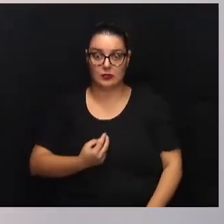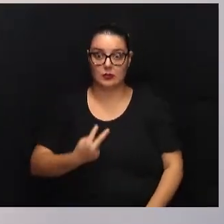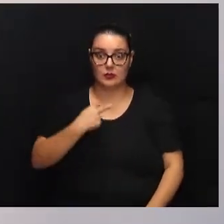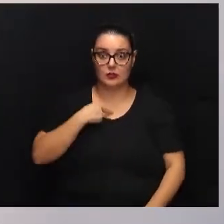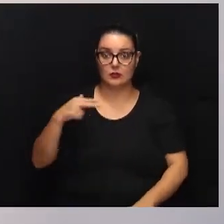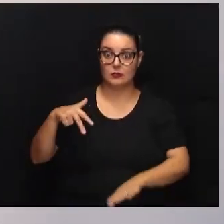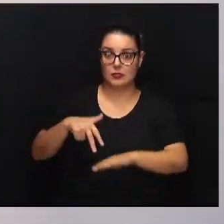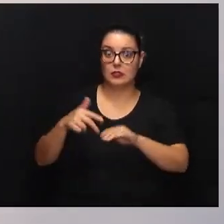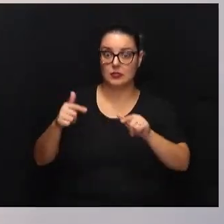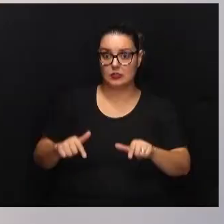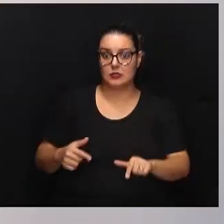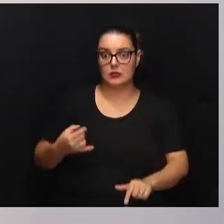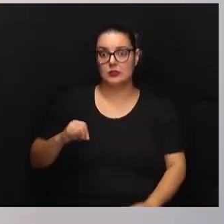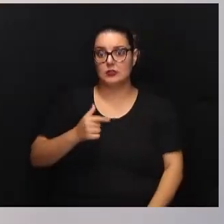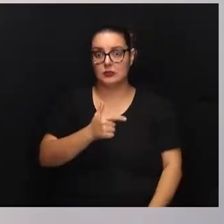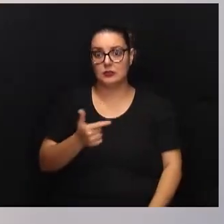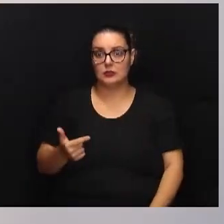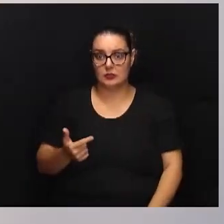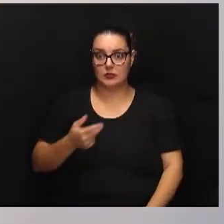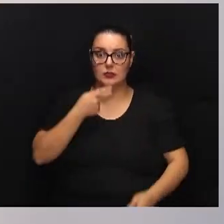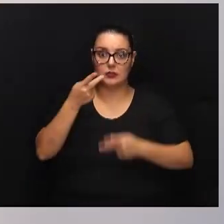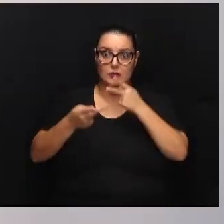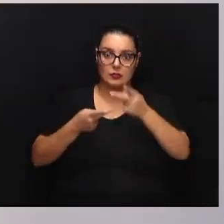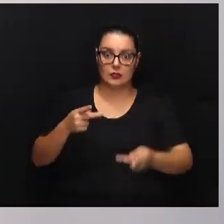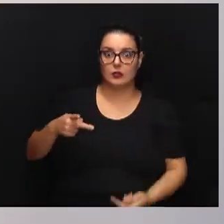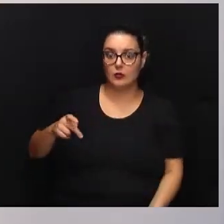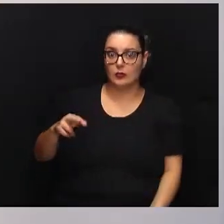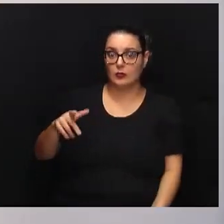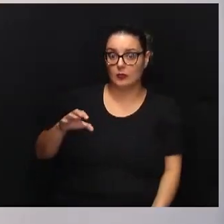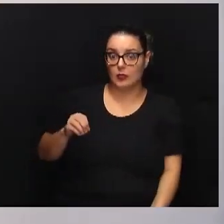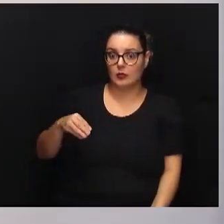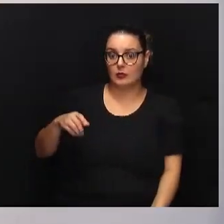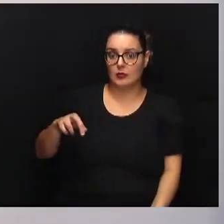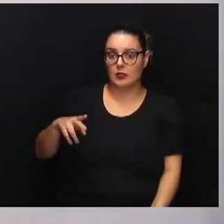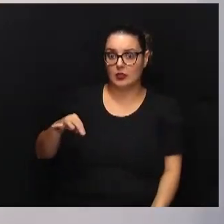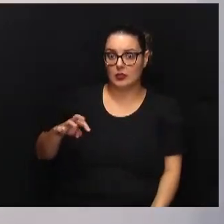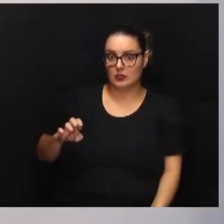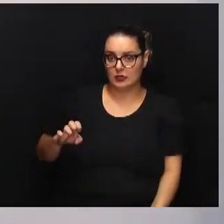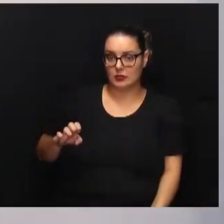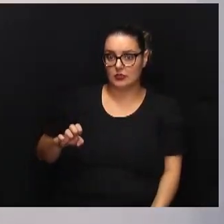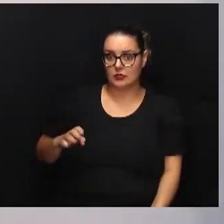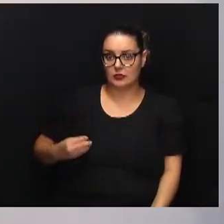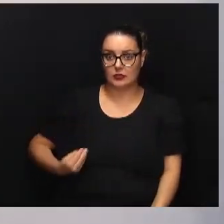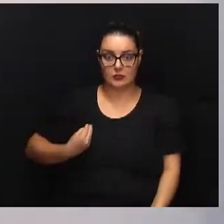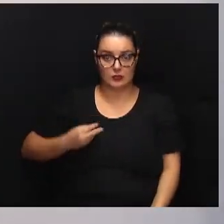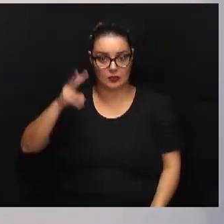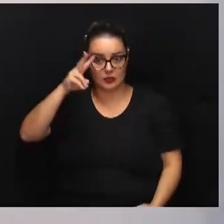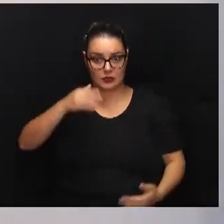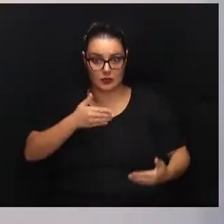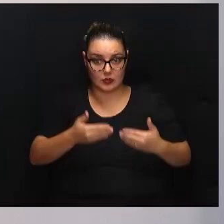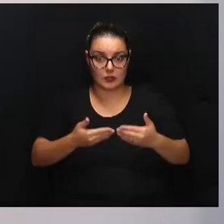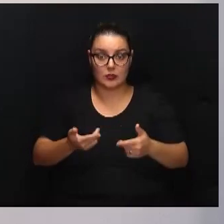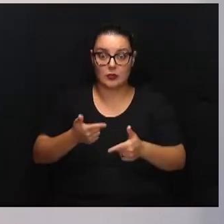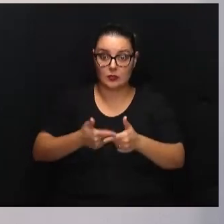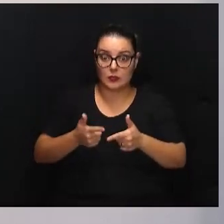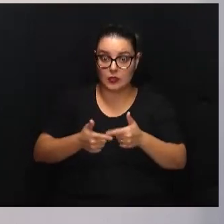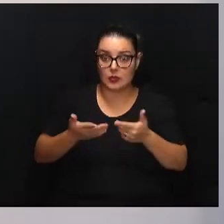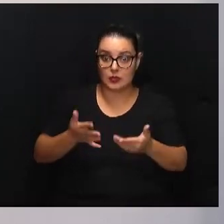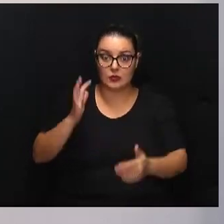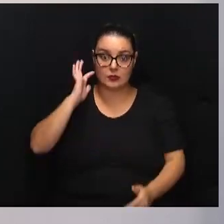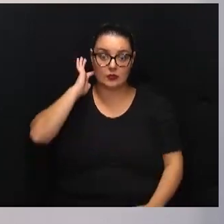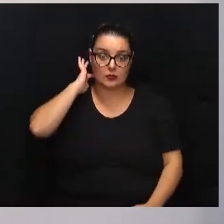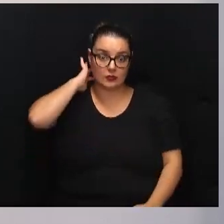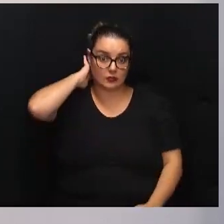Paulo Mariante, de que a gente está vivendo um momento histórico muito problemático e que não só afeta pessoas trans. A